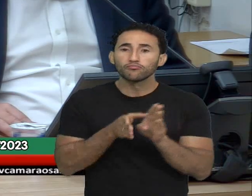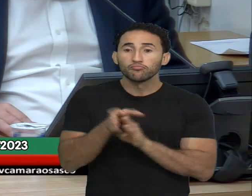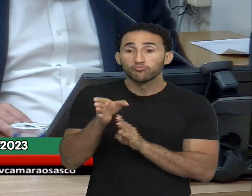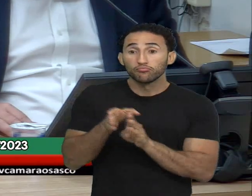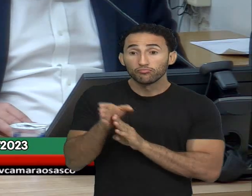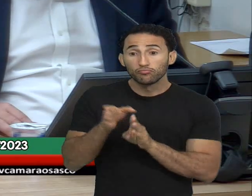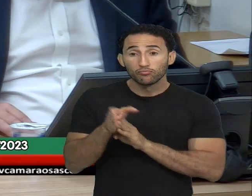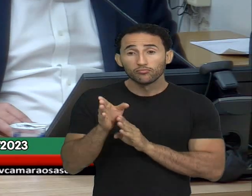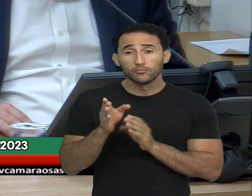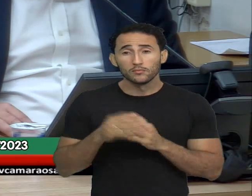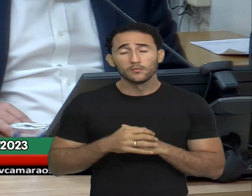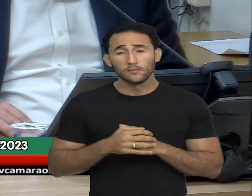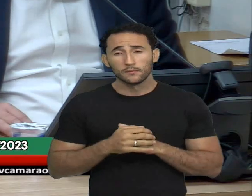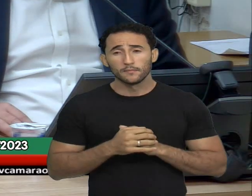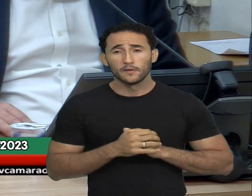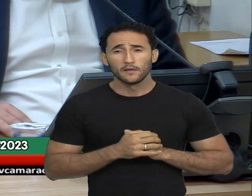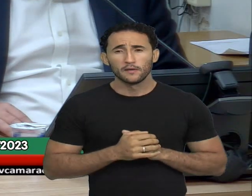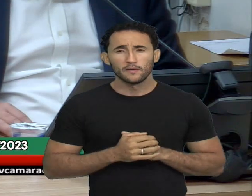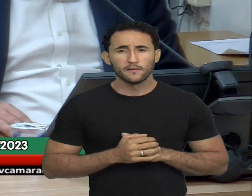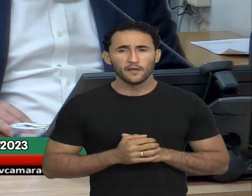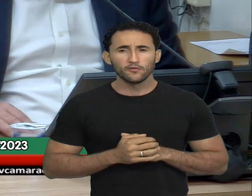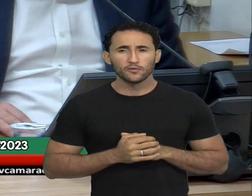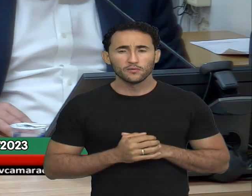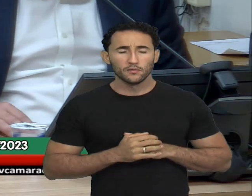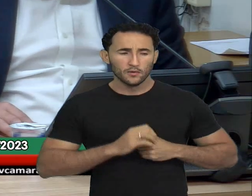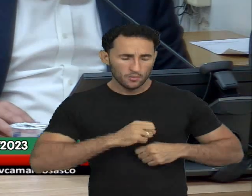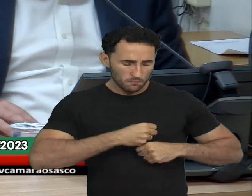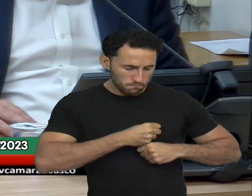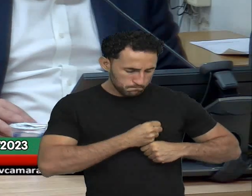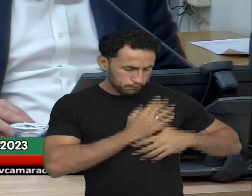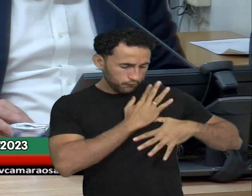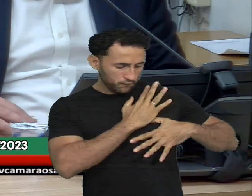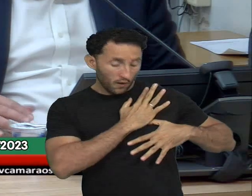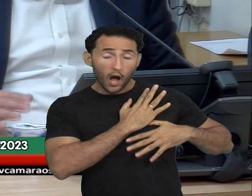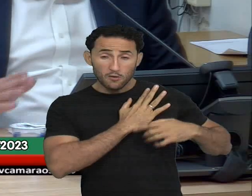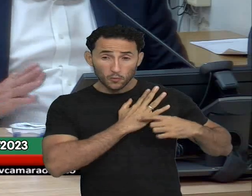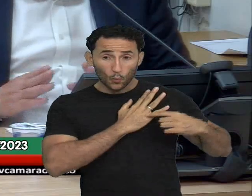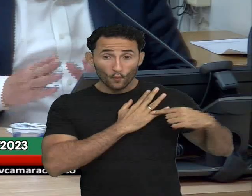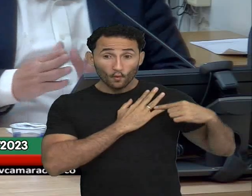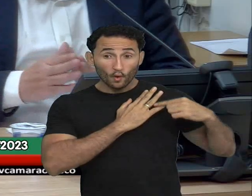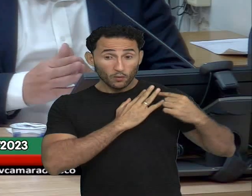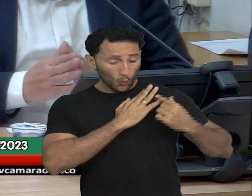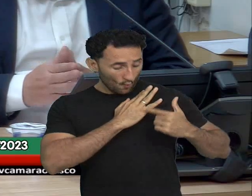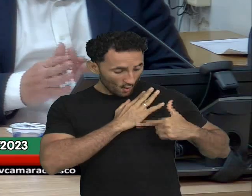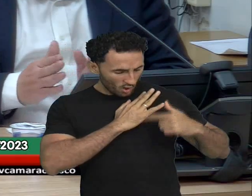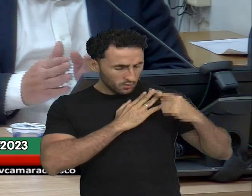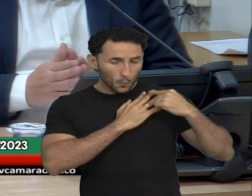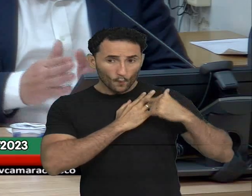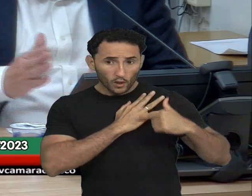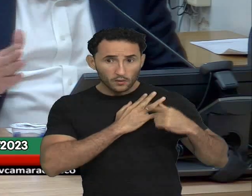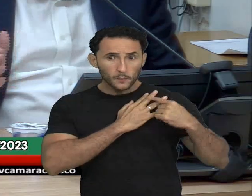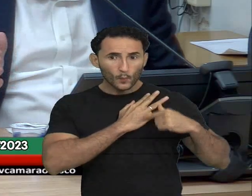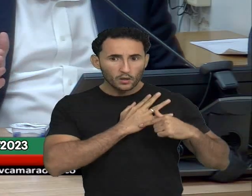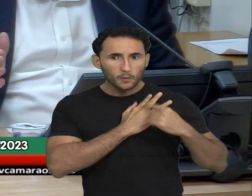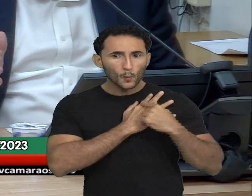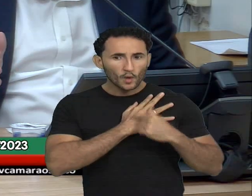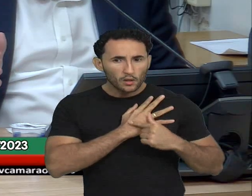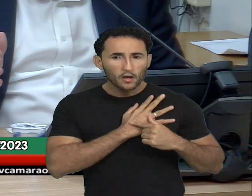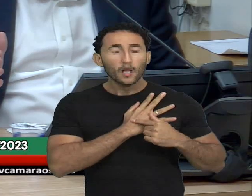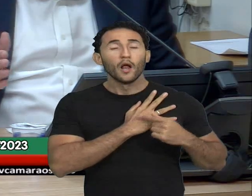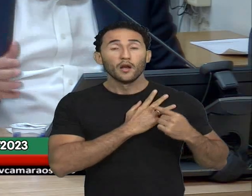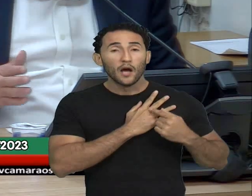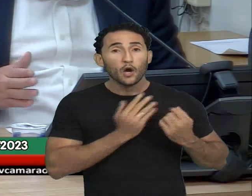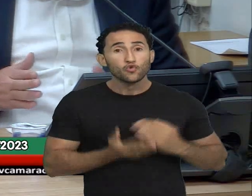Os stents, eles servem para desobstrução das coronárias, né? O stent ele tá lá para dar sustentação na